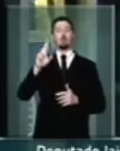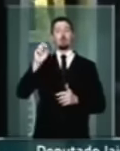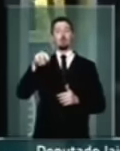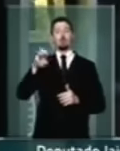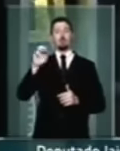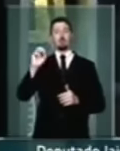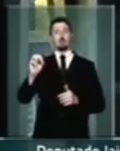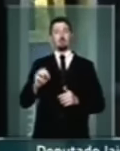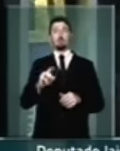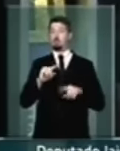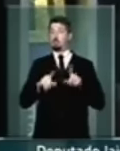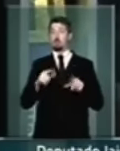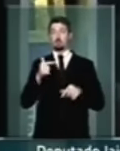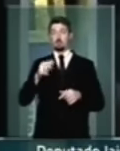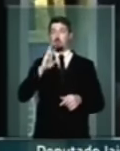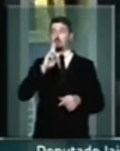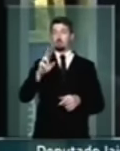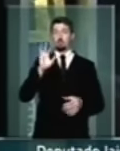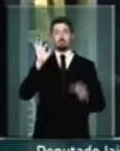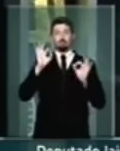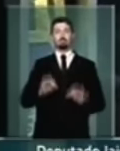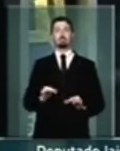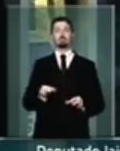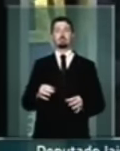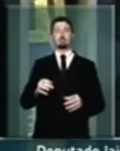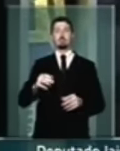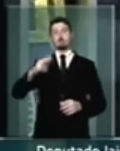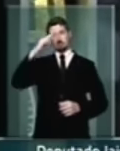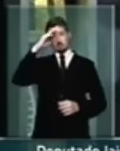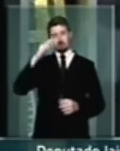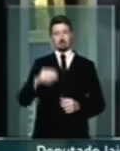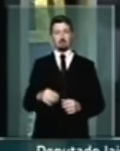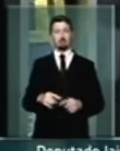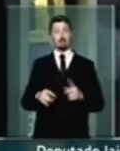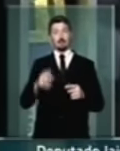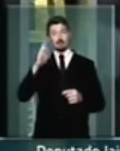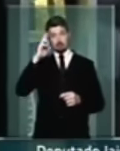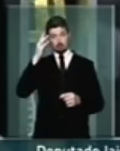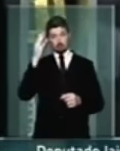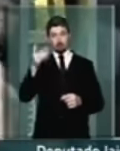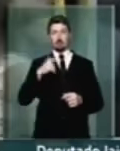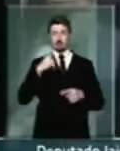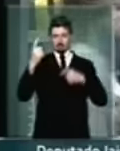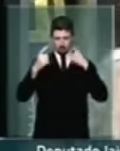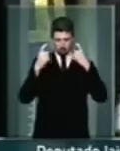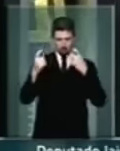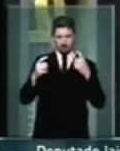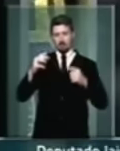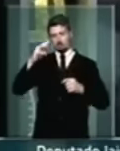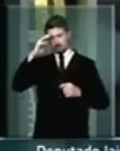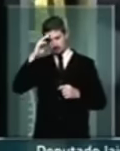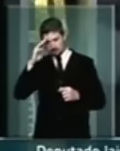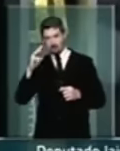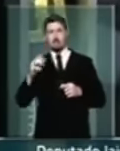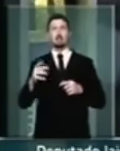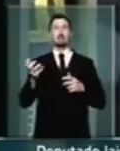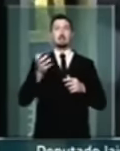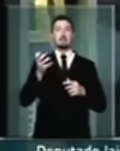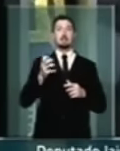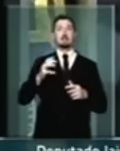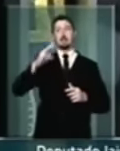Seria uma resposta concreta aos militares, que Vossa Excelência realmente está preocupado com as Forças Armadas e quer umas Forças